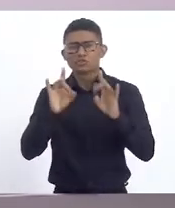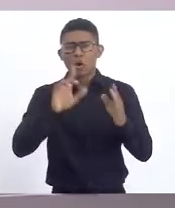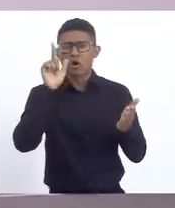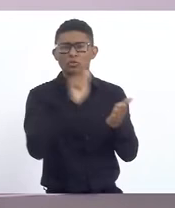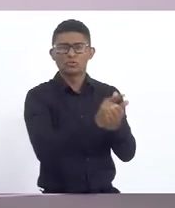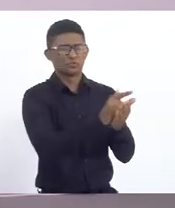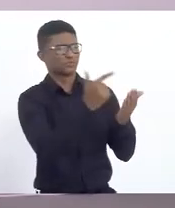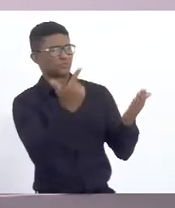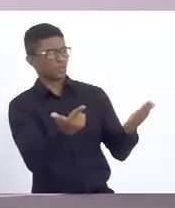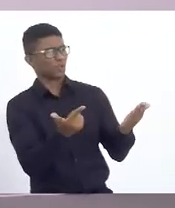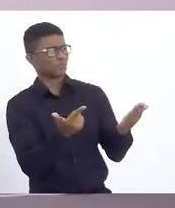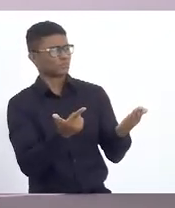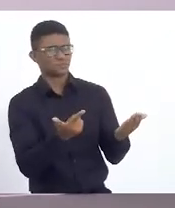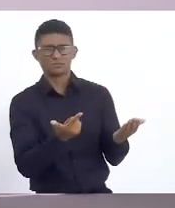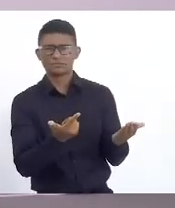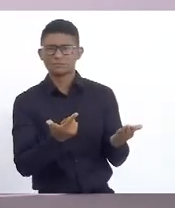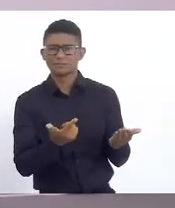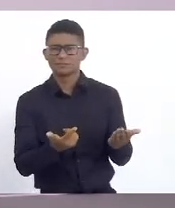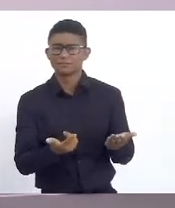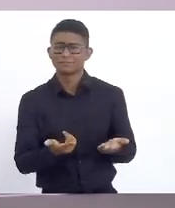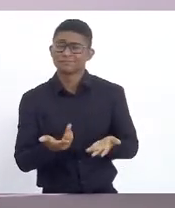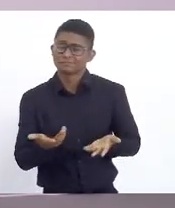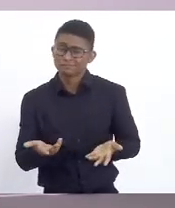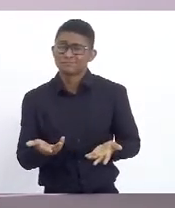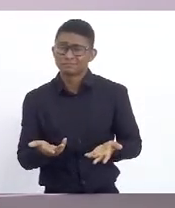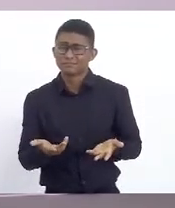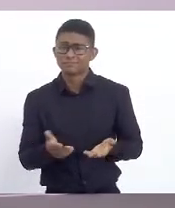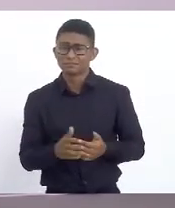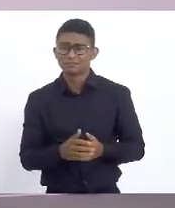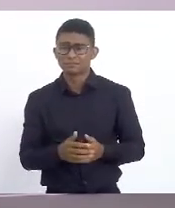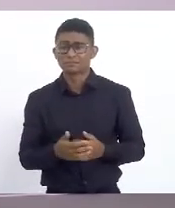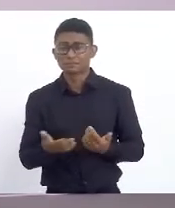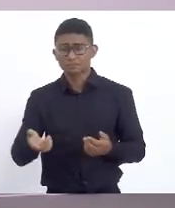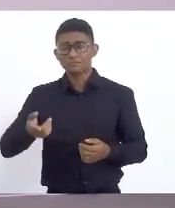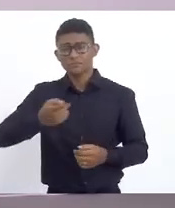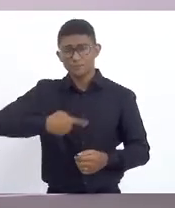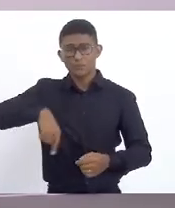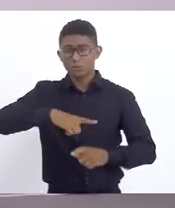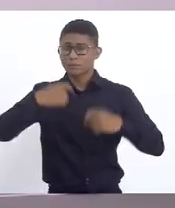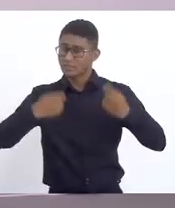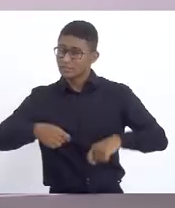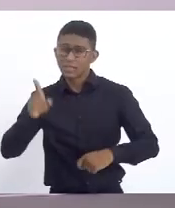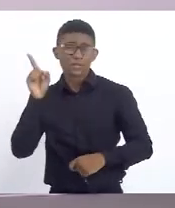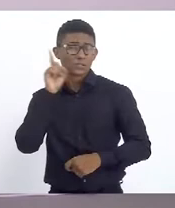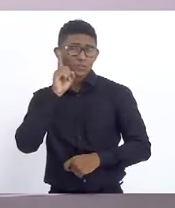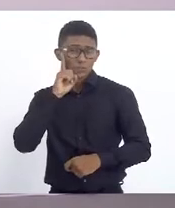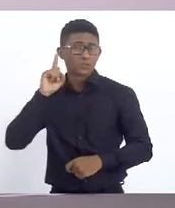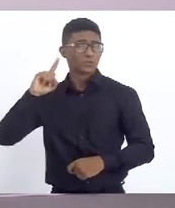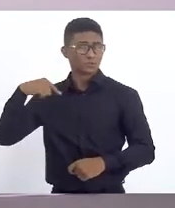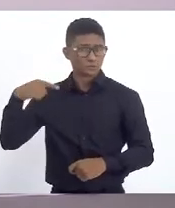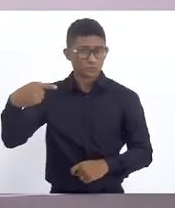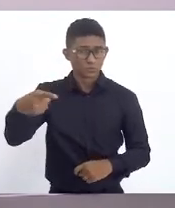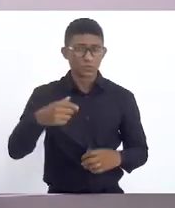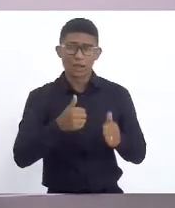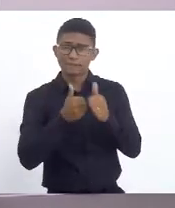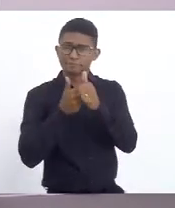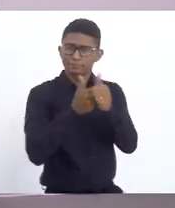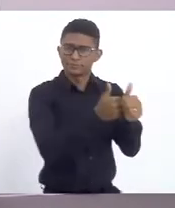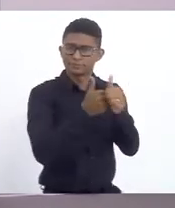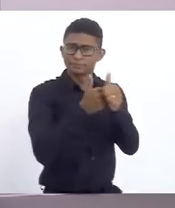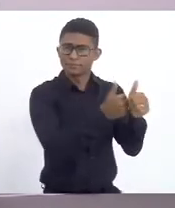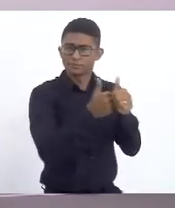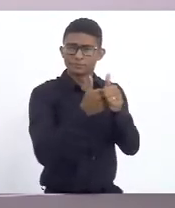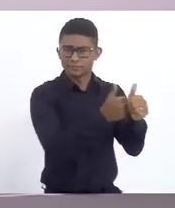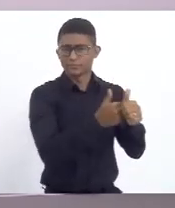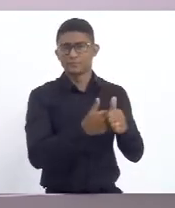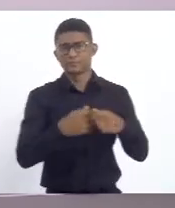sistema. Então, e acompanhar diariamente a questão da EGEA que está entrando no mercado, saudar